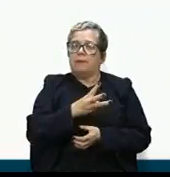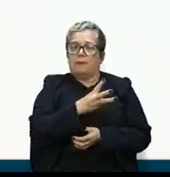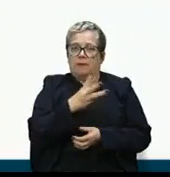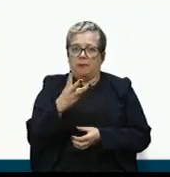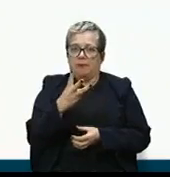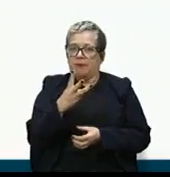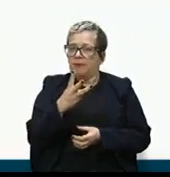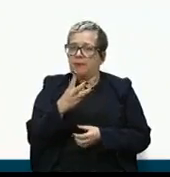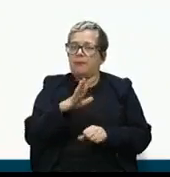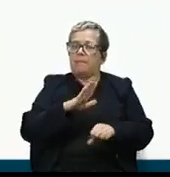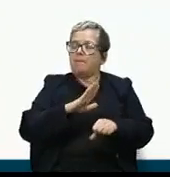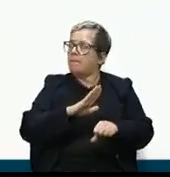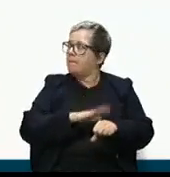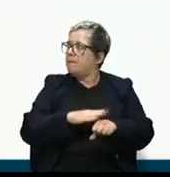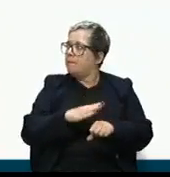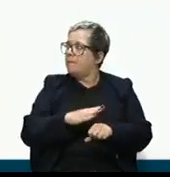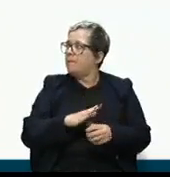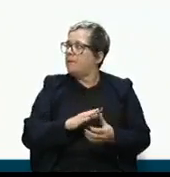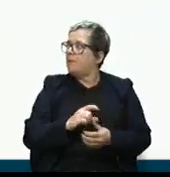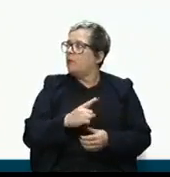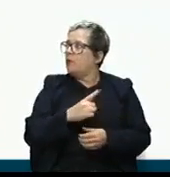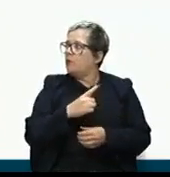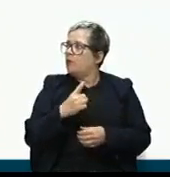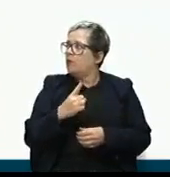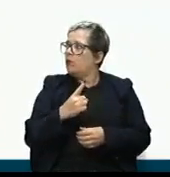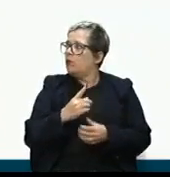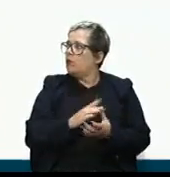3 mais 1.